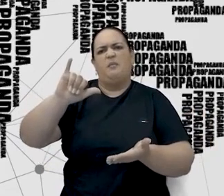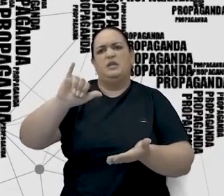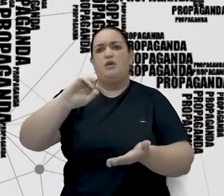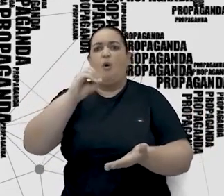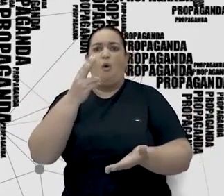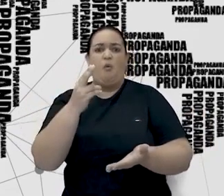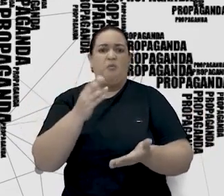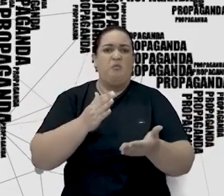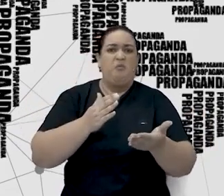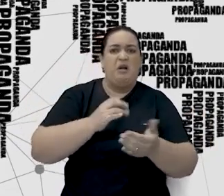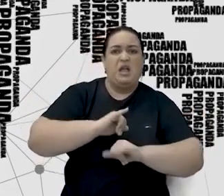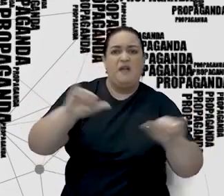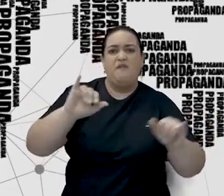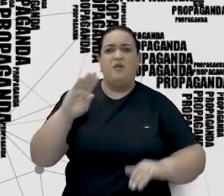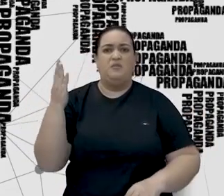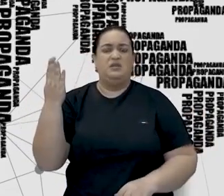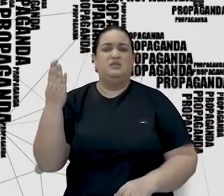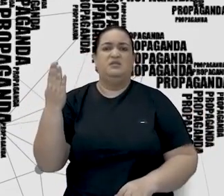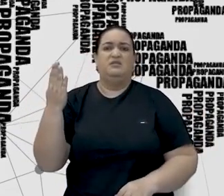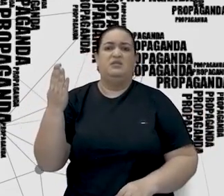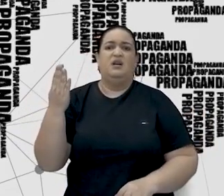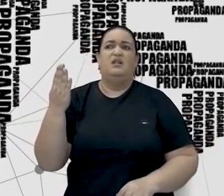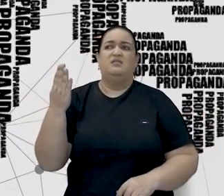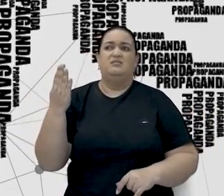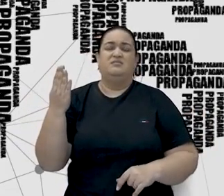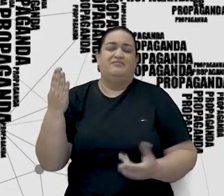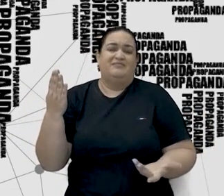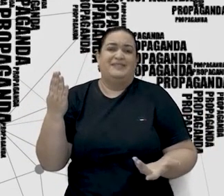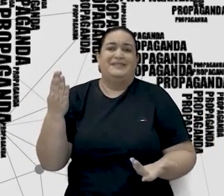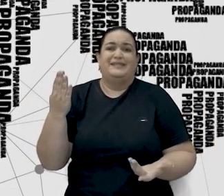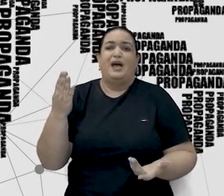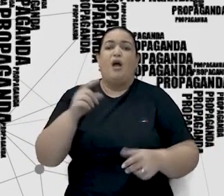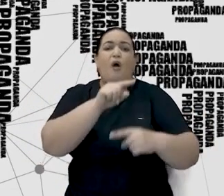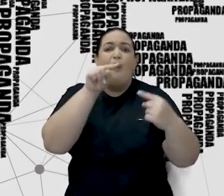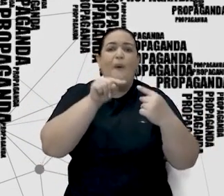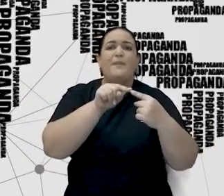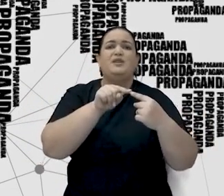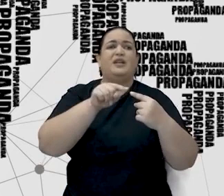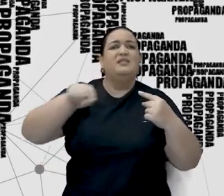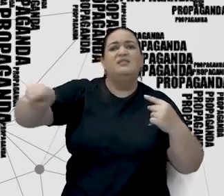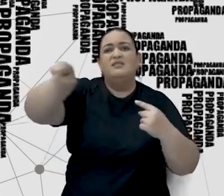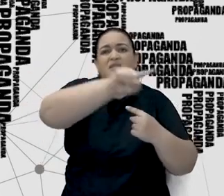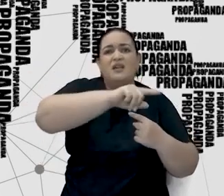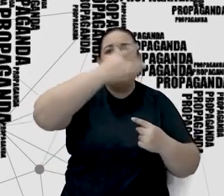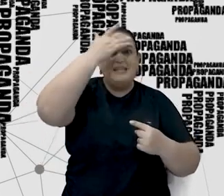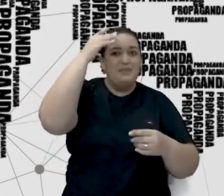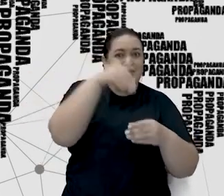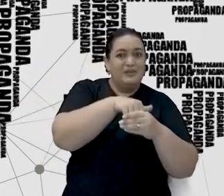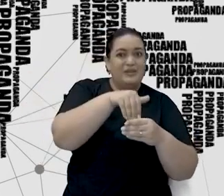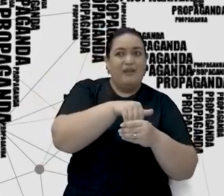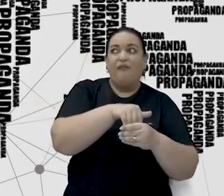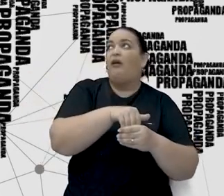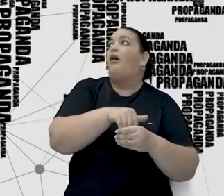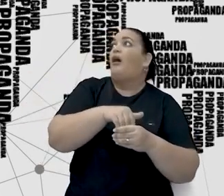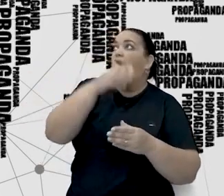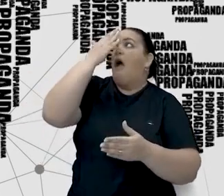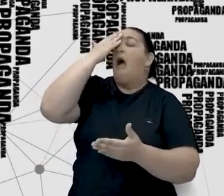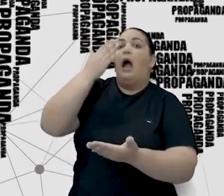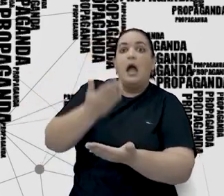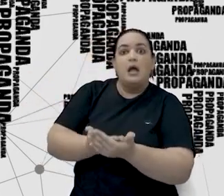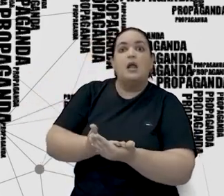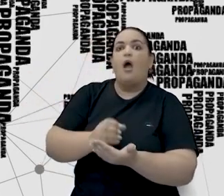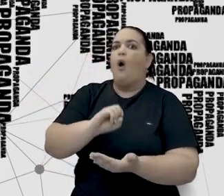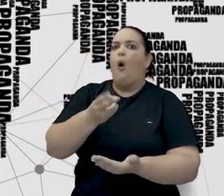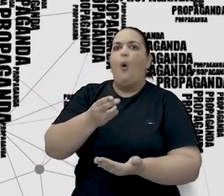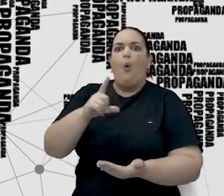se revestem em diversos artifícios para enganar o eleitor, com o intuito de gerar